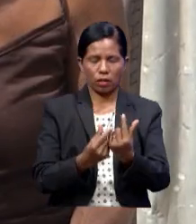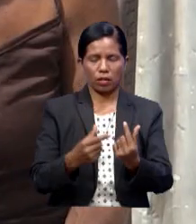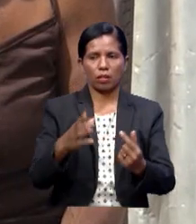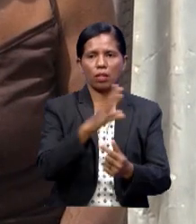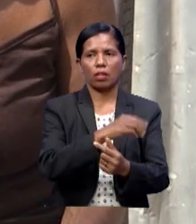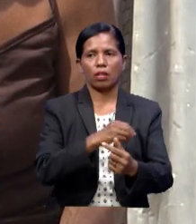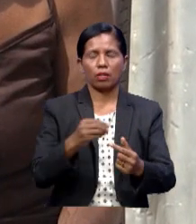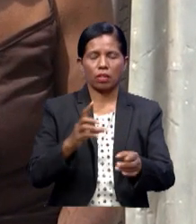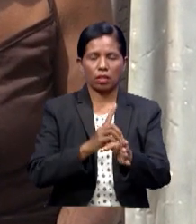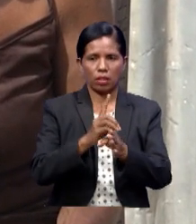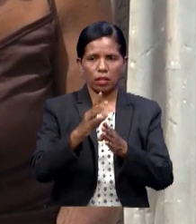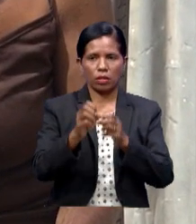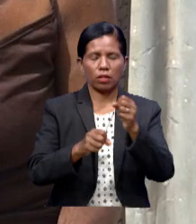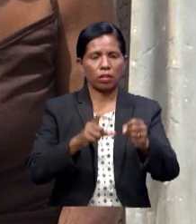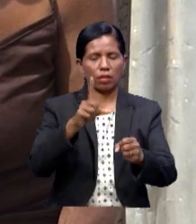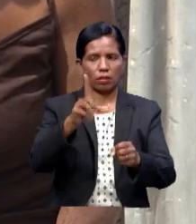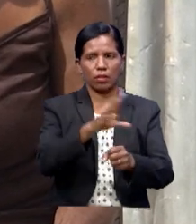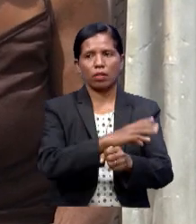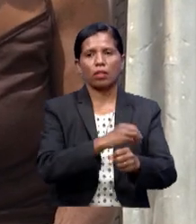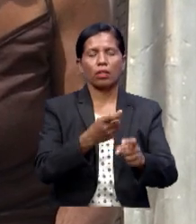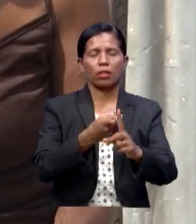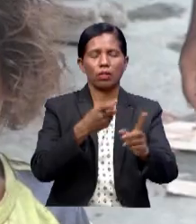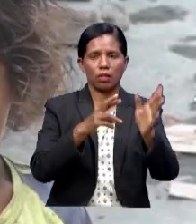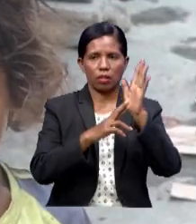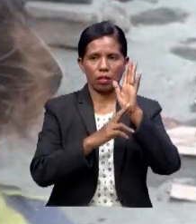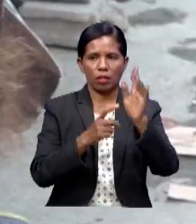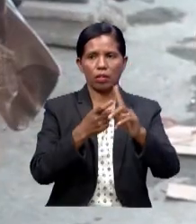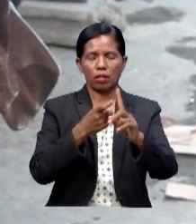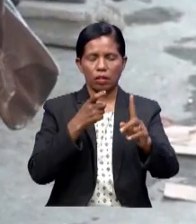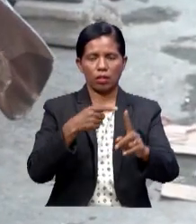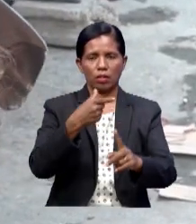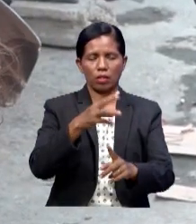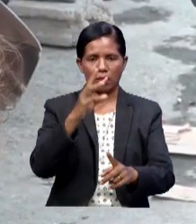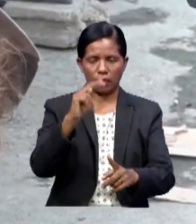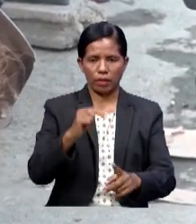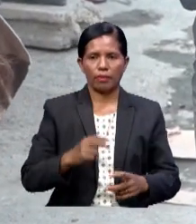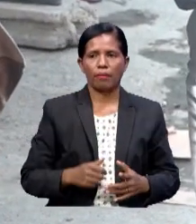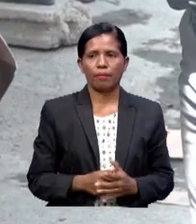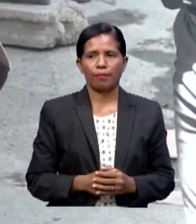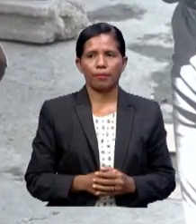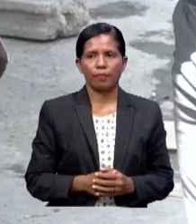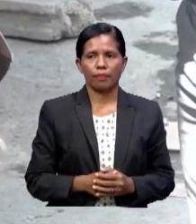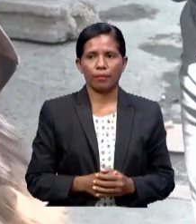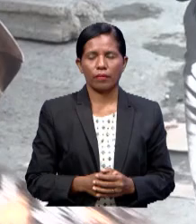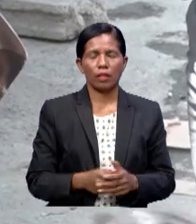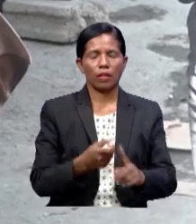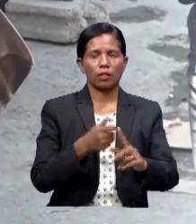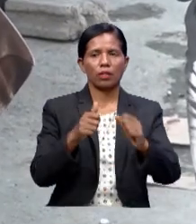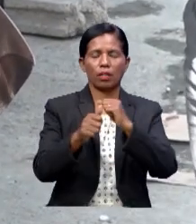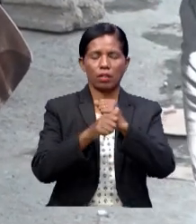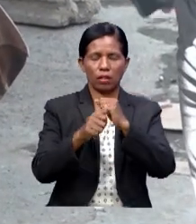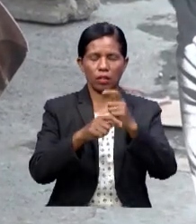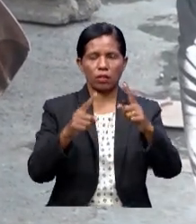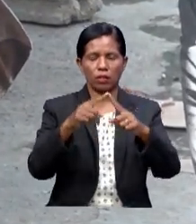Presidencial e a Direção Sociedade Civil no Mosso Rússia Reportagem e a Canal GMN. A saúde é um lorong,